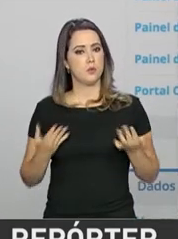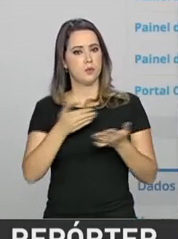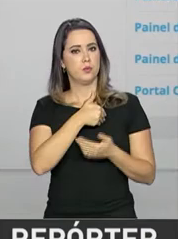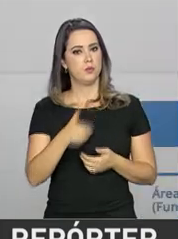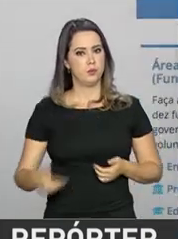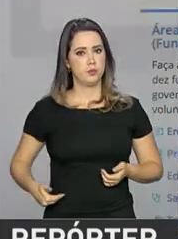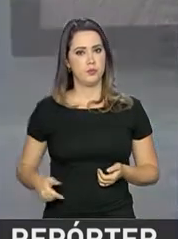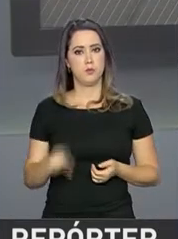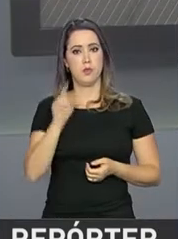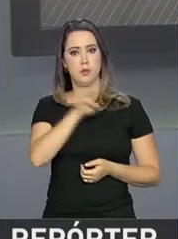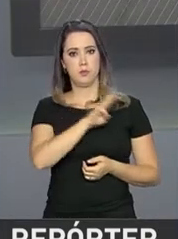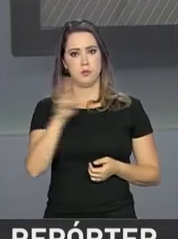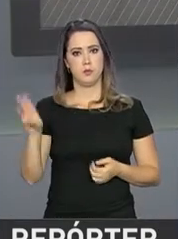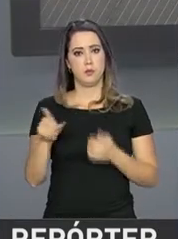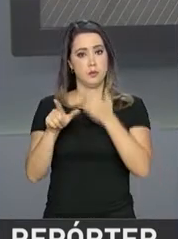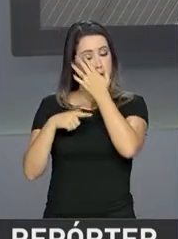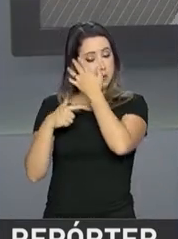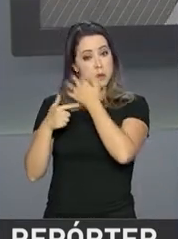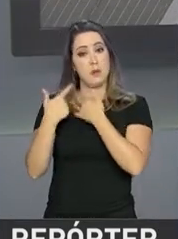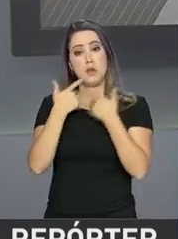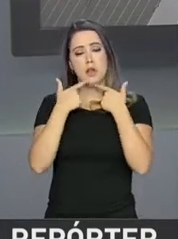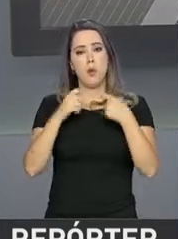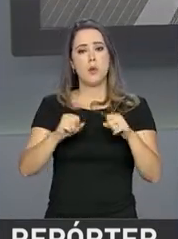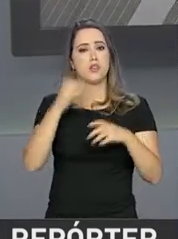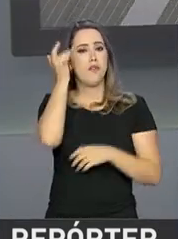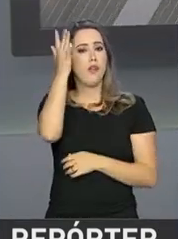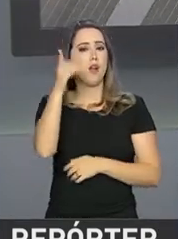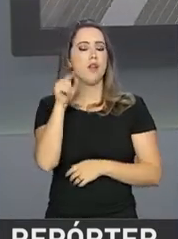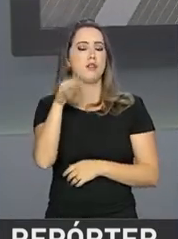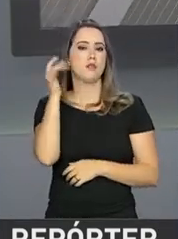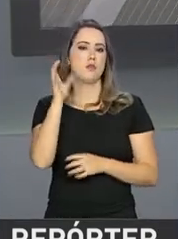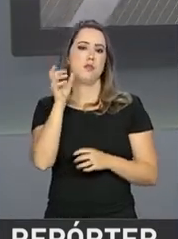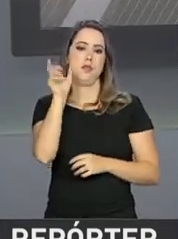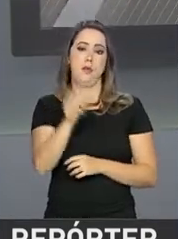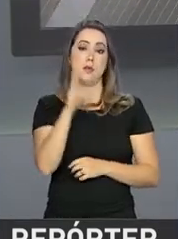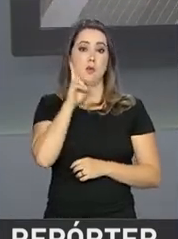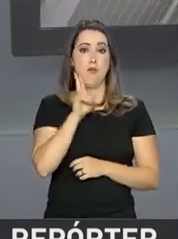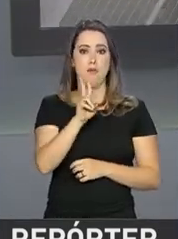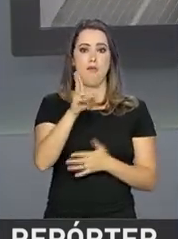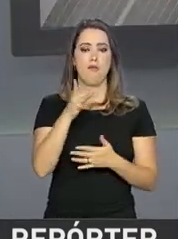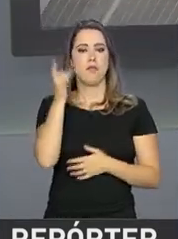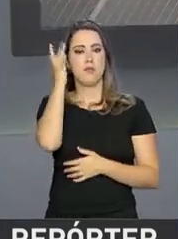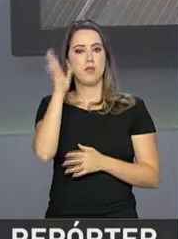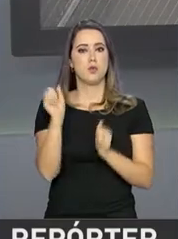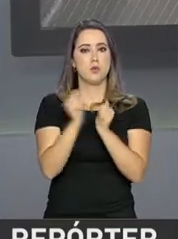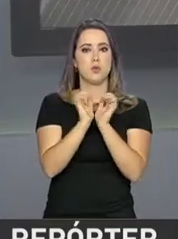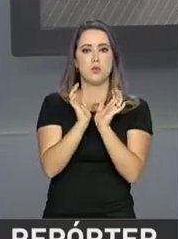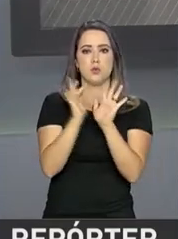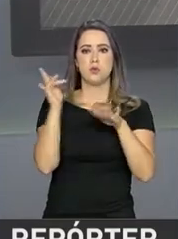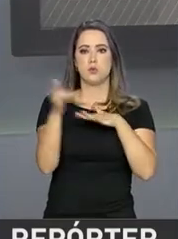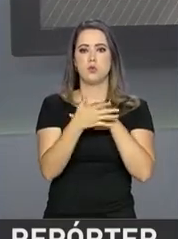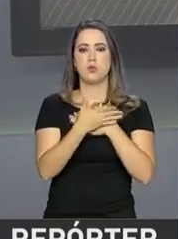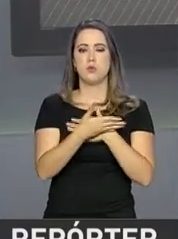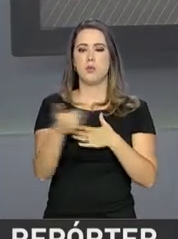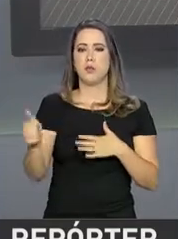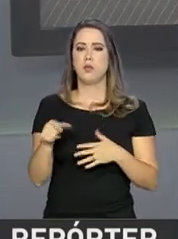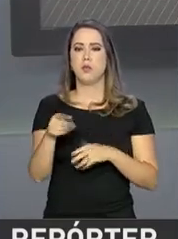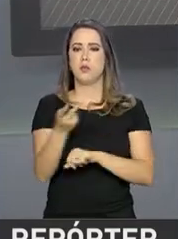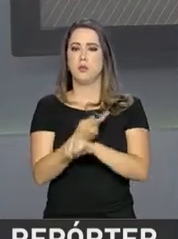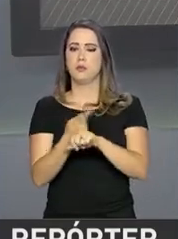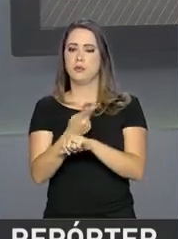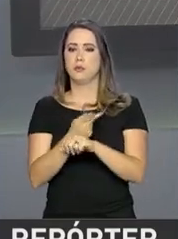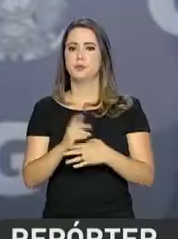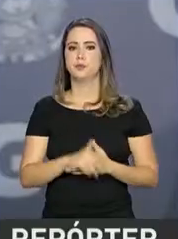gastos do governo o portal tem uma linguagem mais fácil e cidadã integrado com as redes sociais e maior interatividade nas